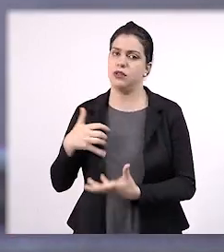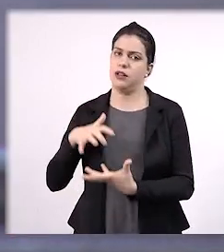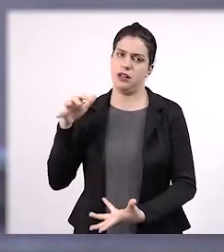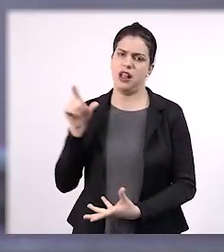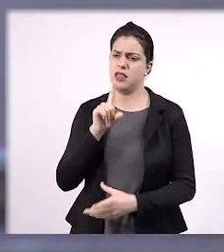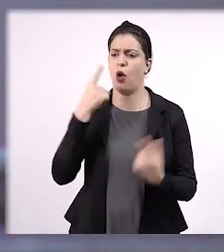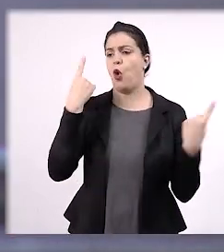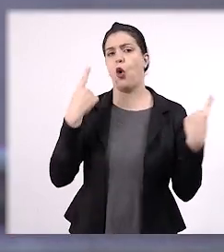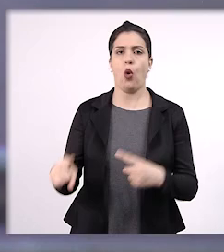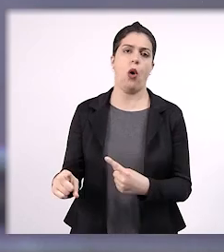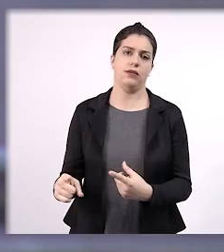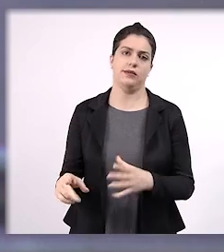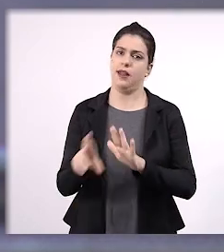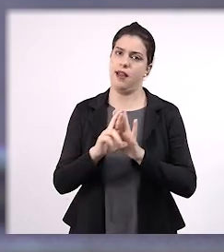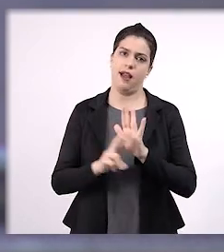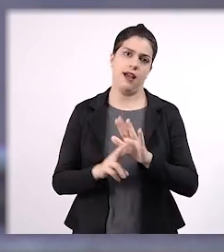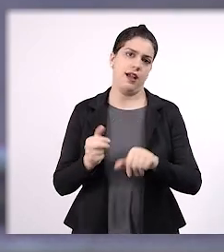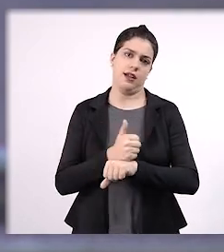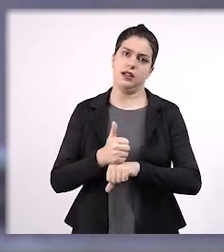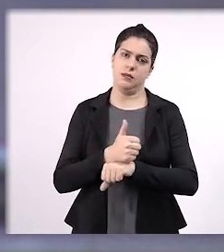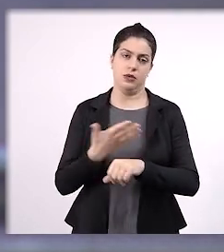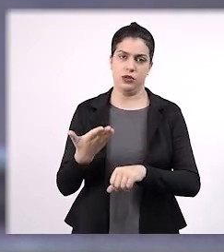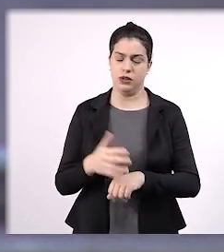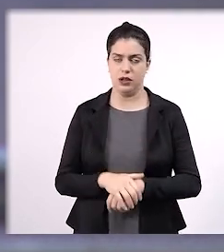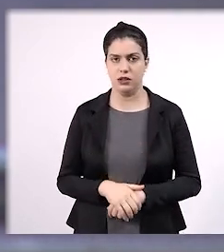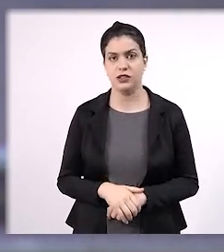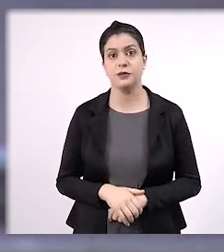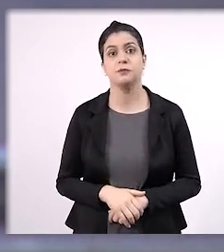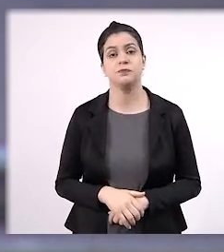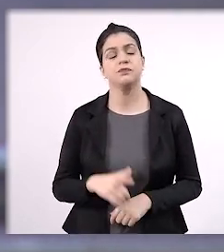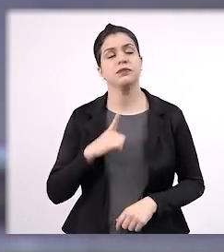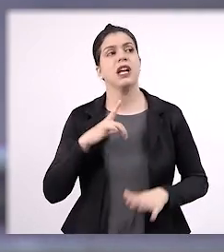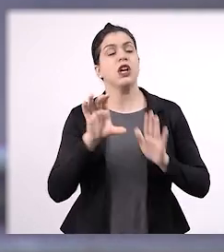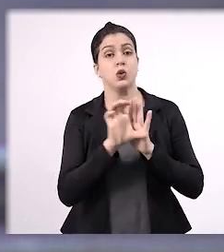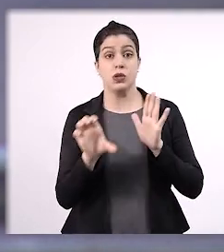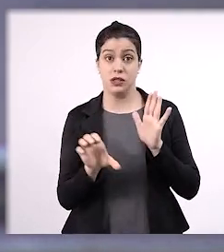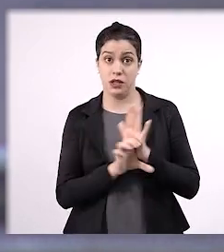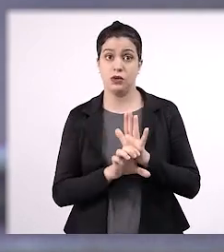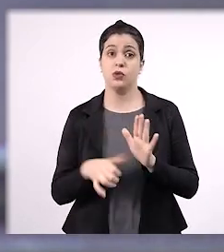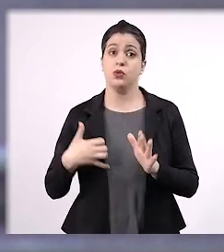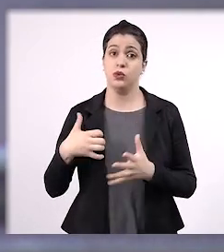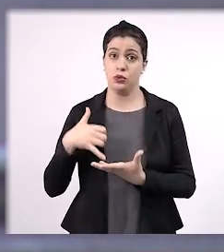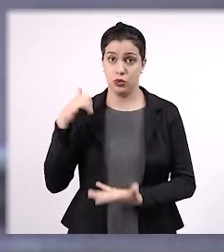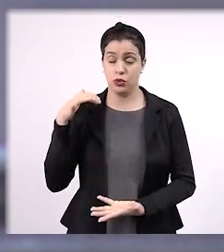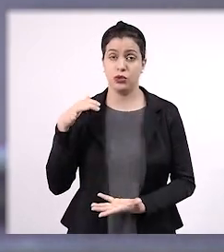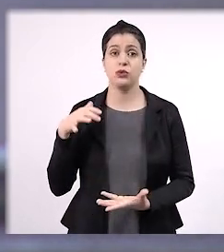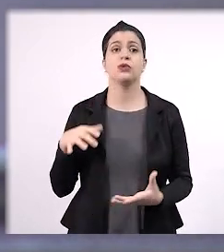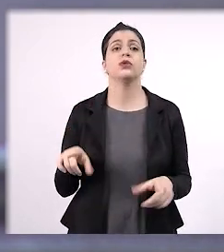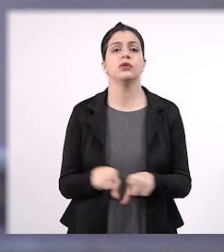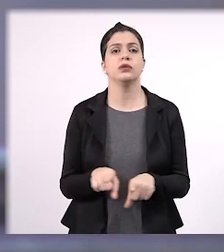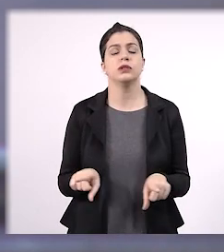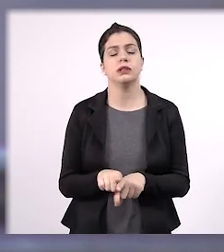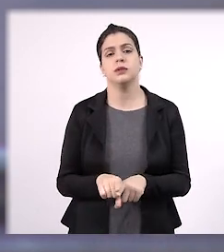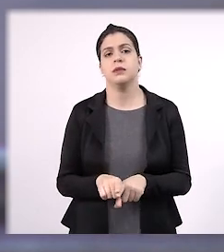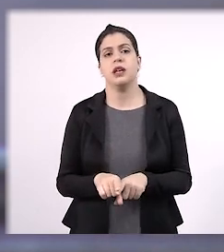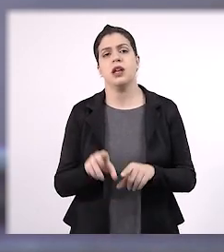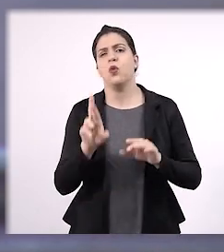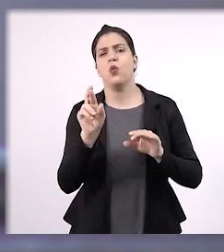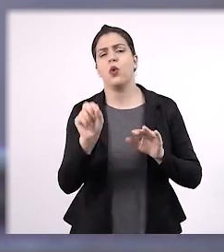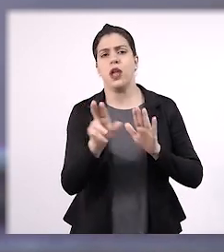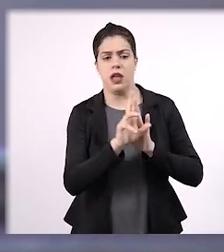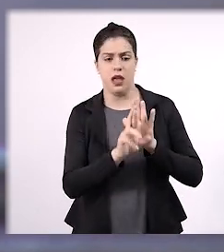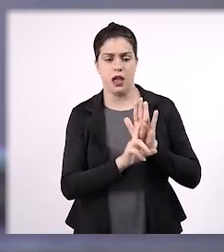Então, jamais pode ser usado contra o idoso a regra da prioridade. Existem outras. A questão do Estatuto do Idoso como uma